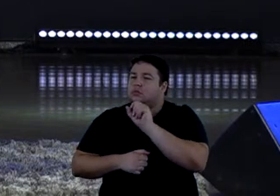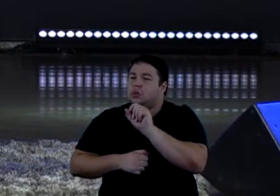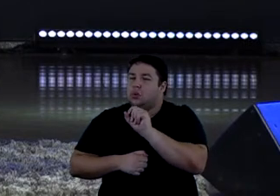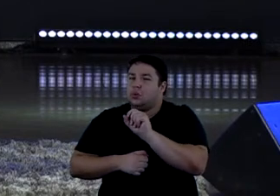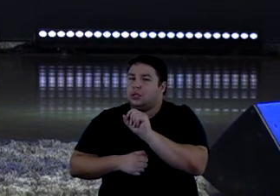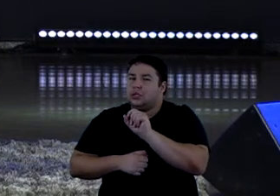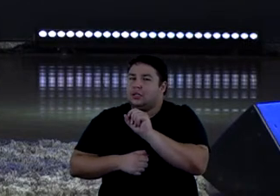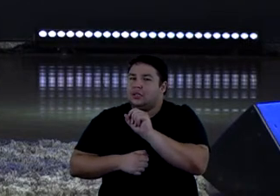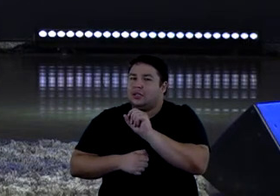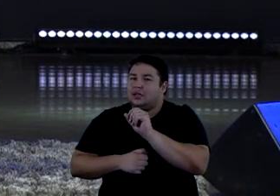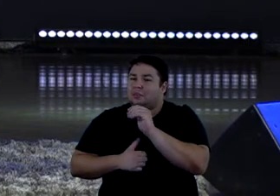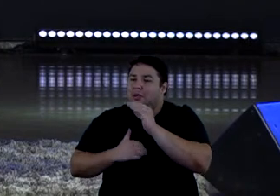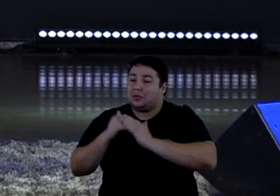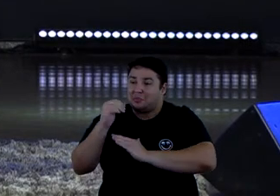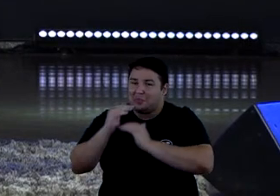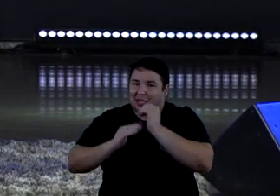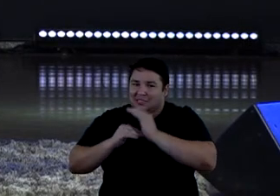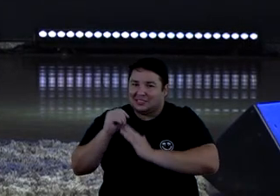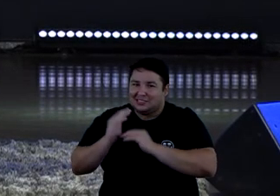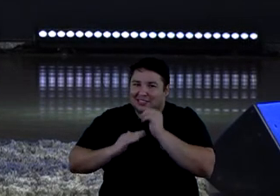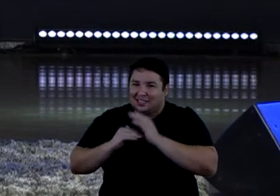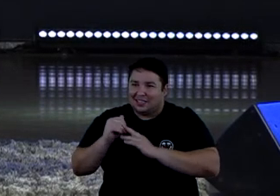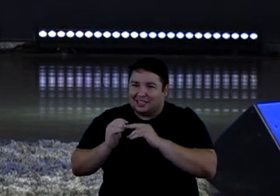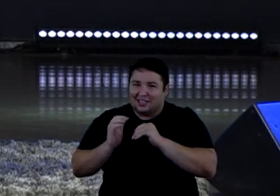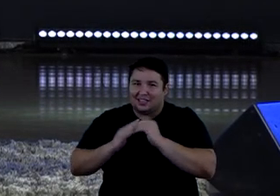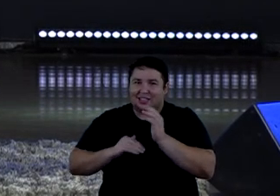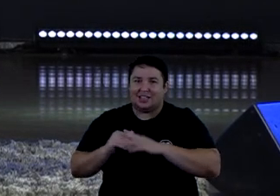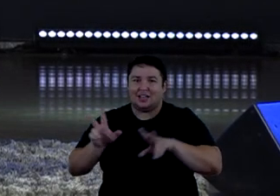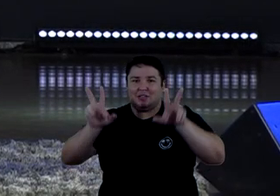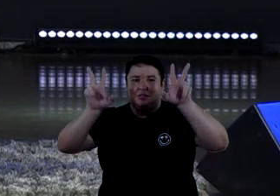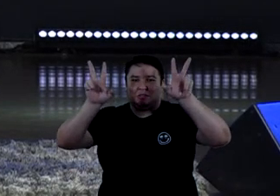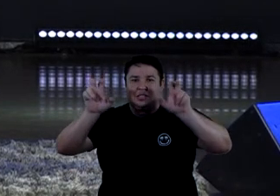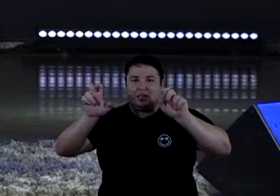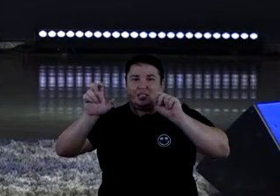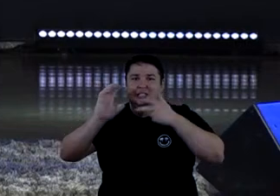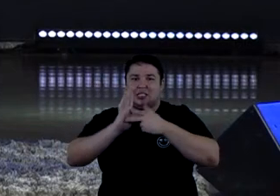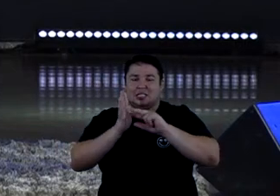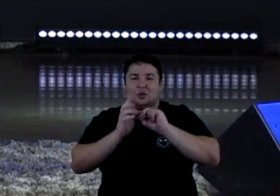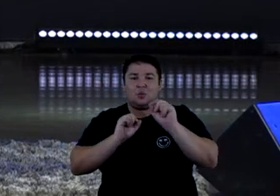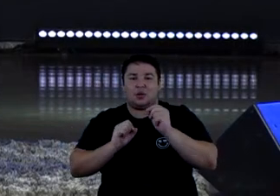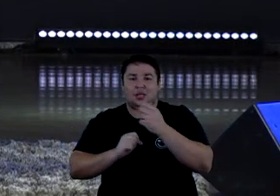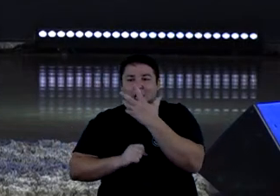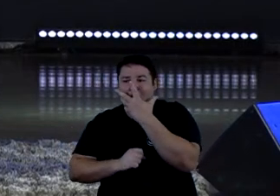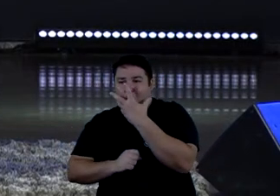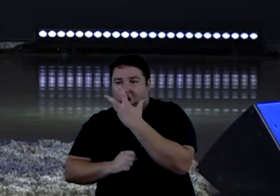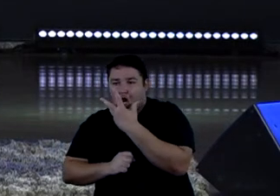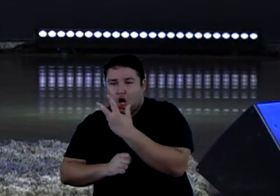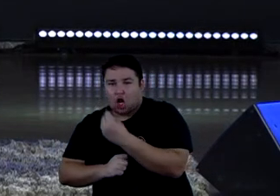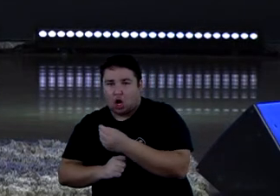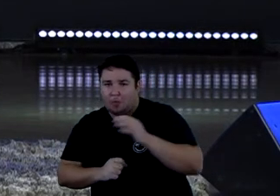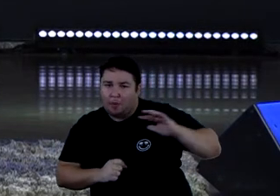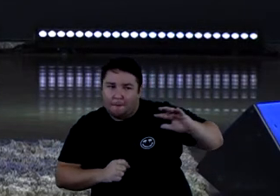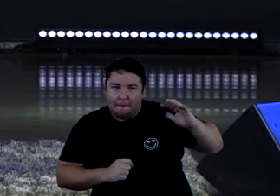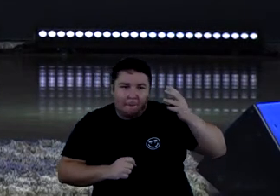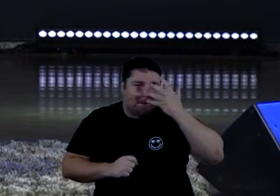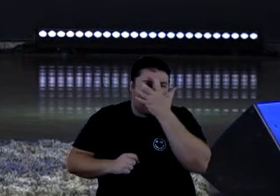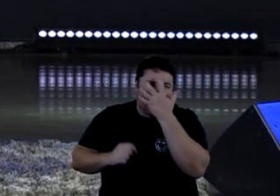frutos. A definição bíblica de adestrado é lobo em pele de